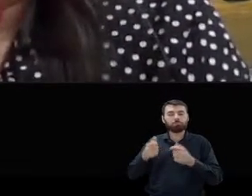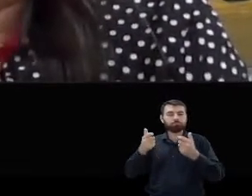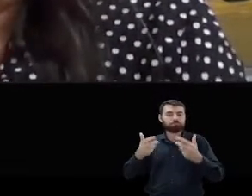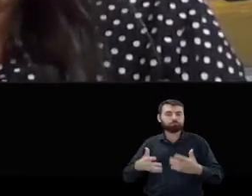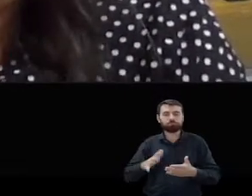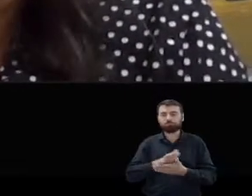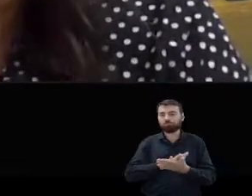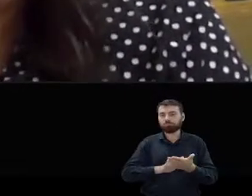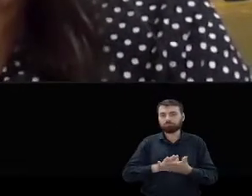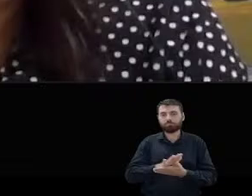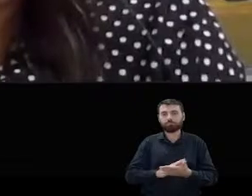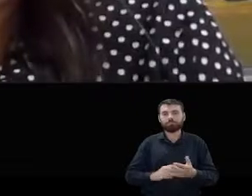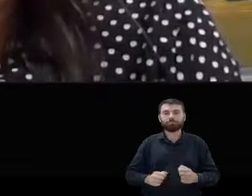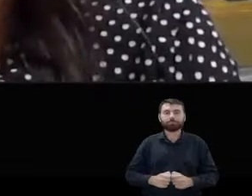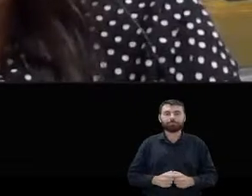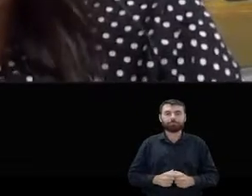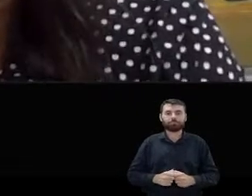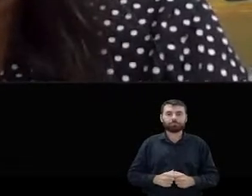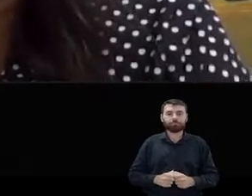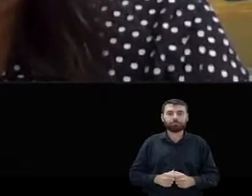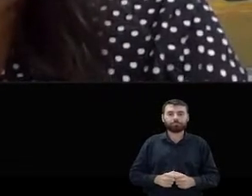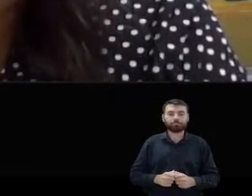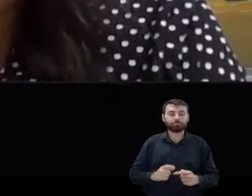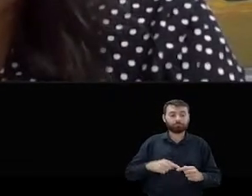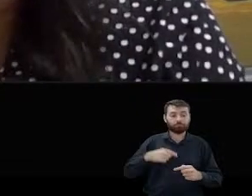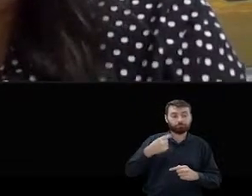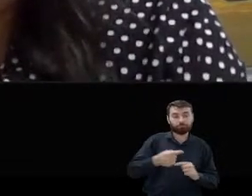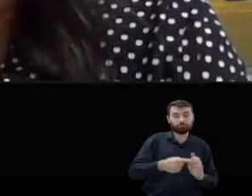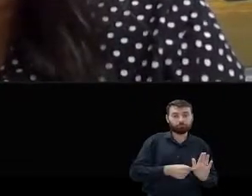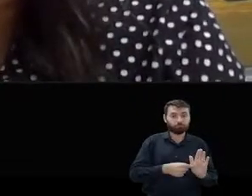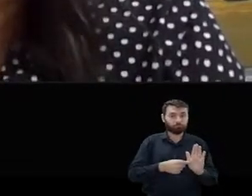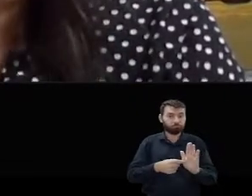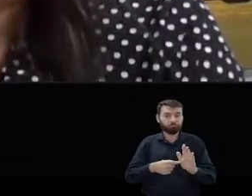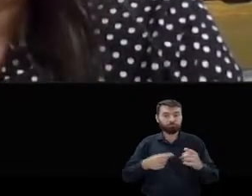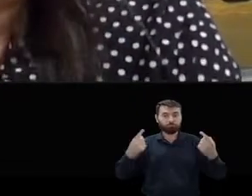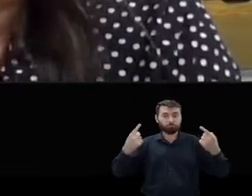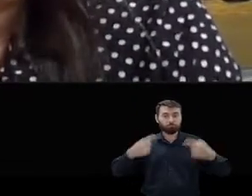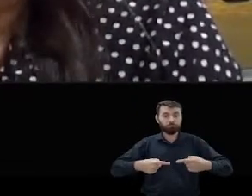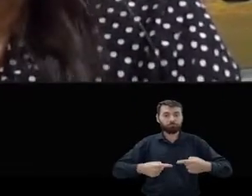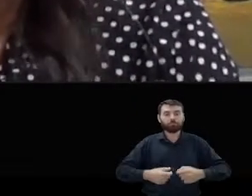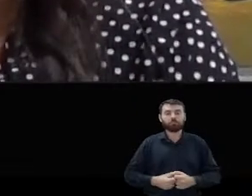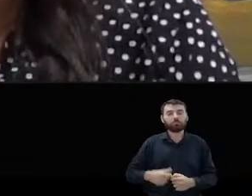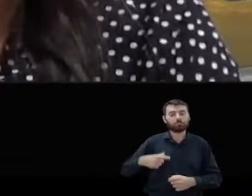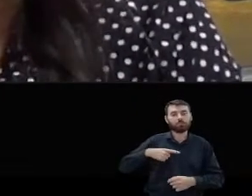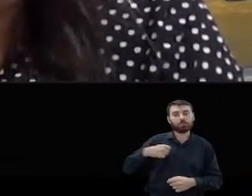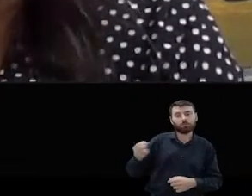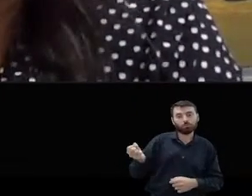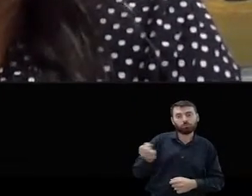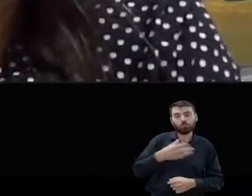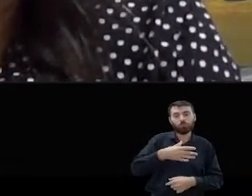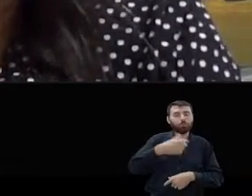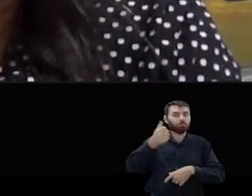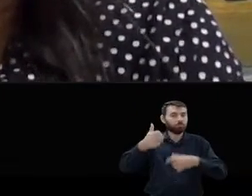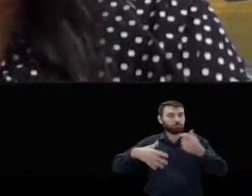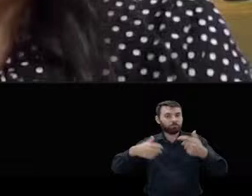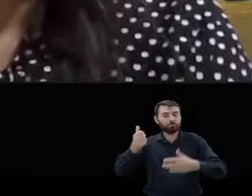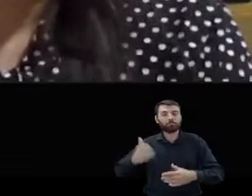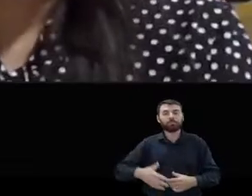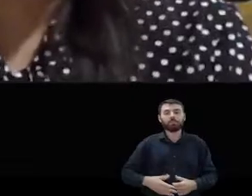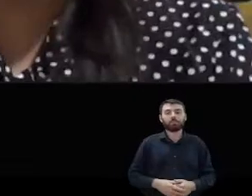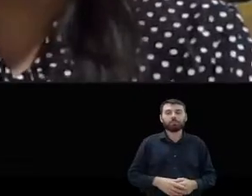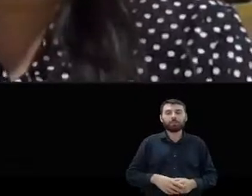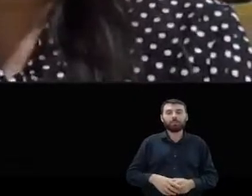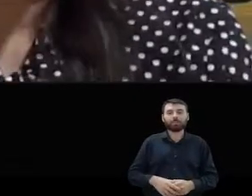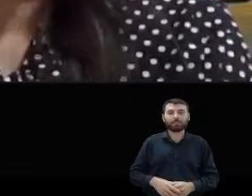Após a apresentação da contestação pelo reclamado, surge uma nova tese da reclamante, de